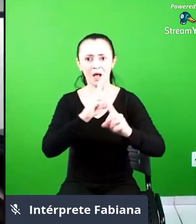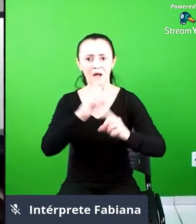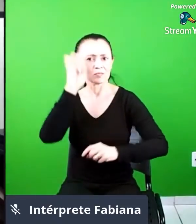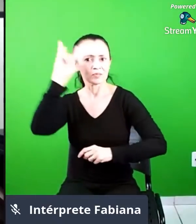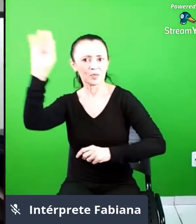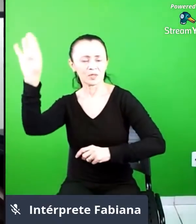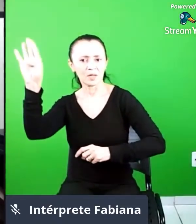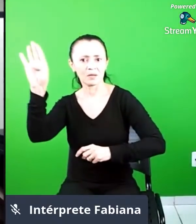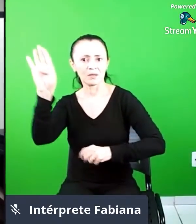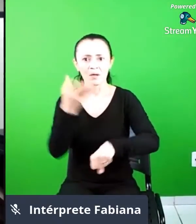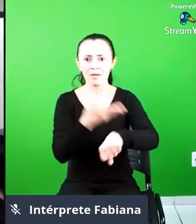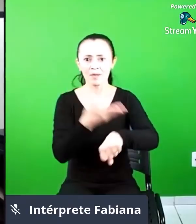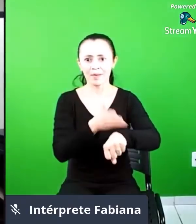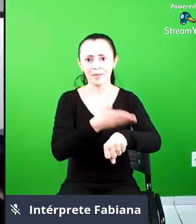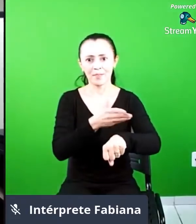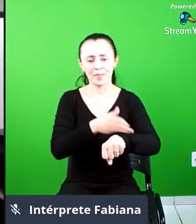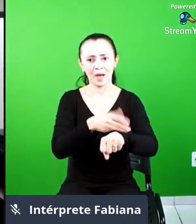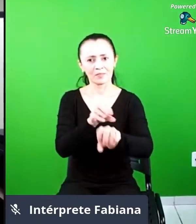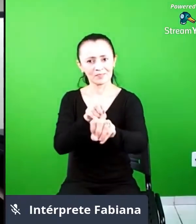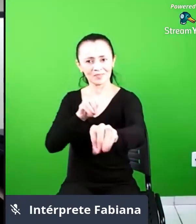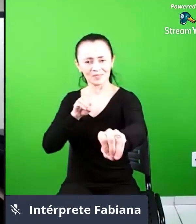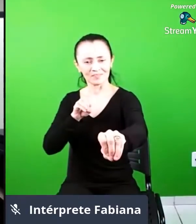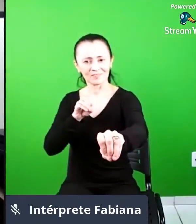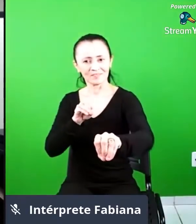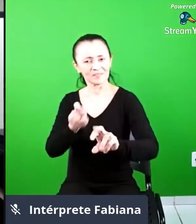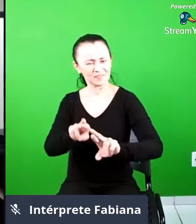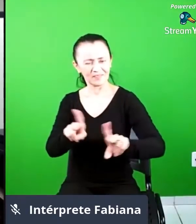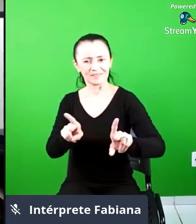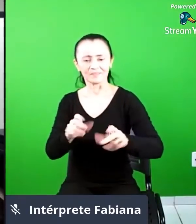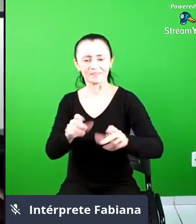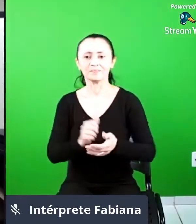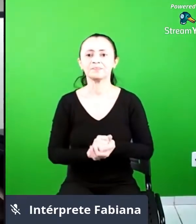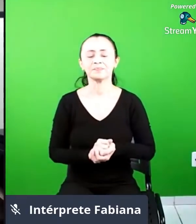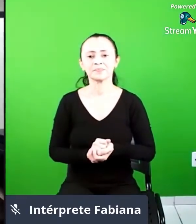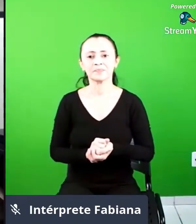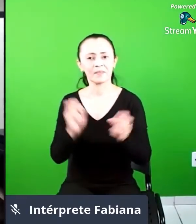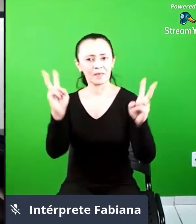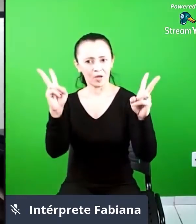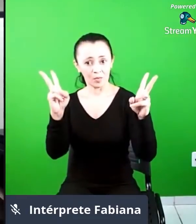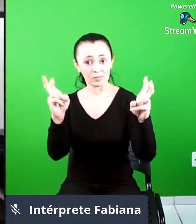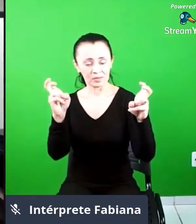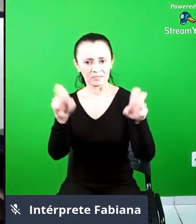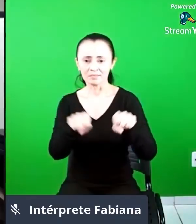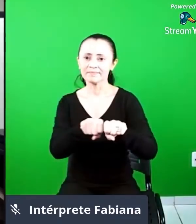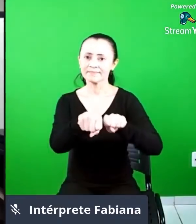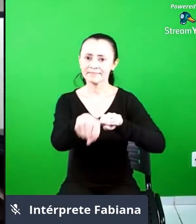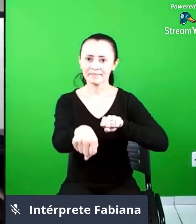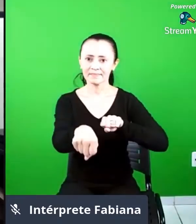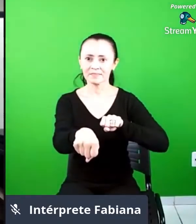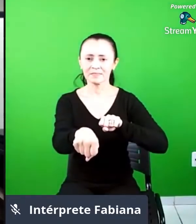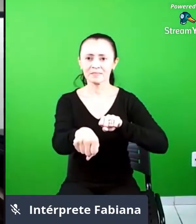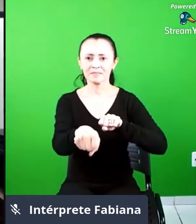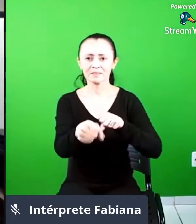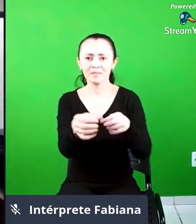prática em versão online, um pouco diferente, né? O nosso tema da nossa formação é a